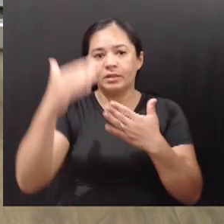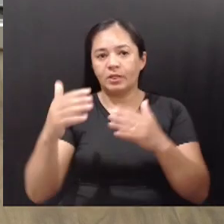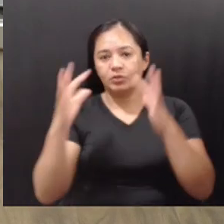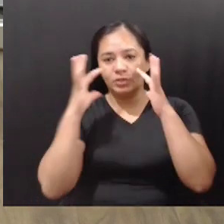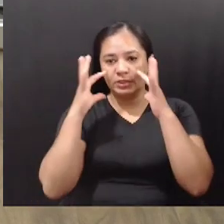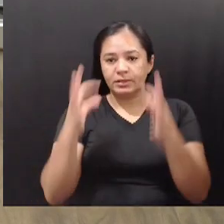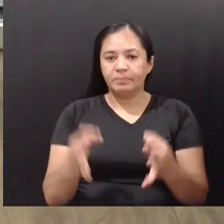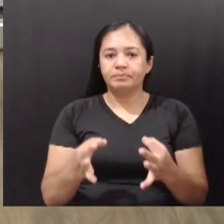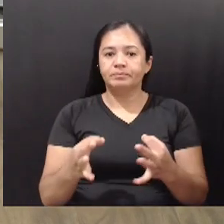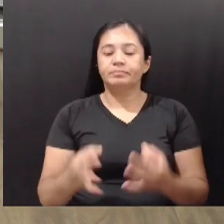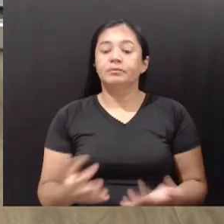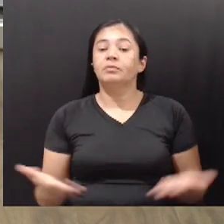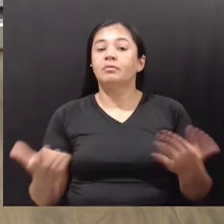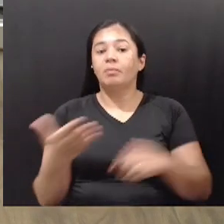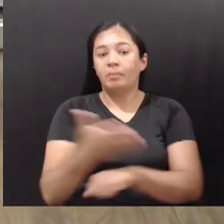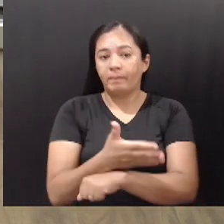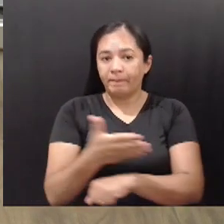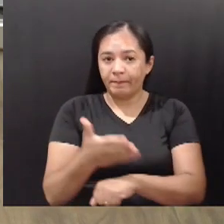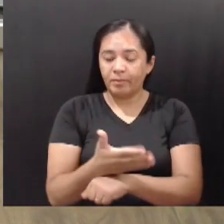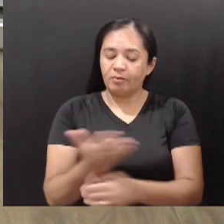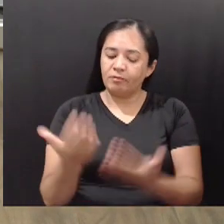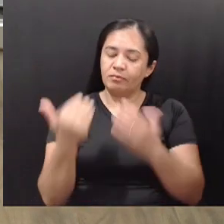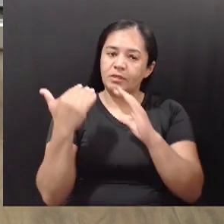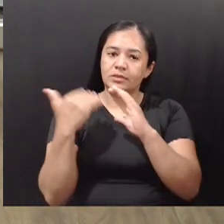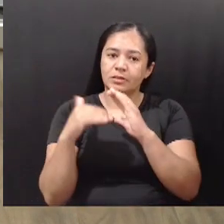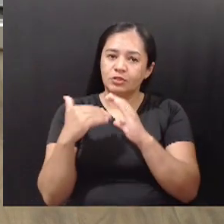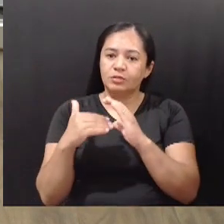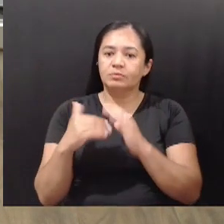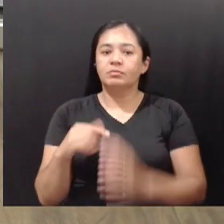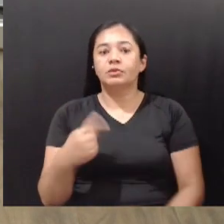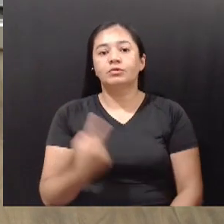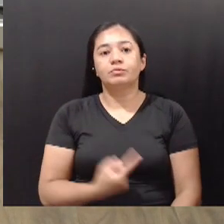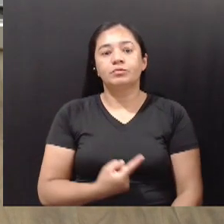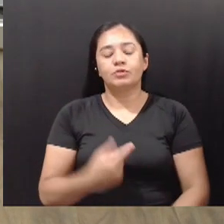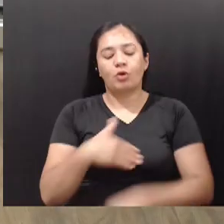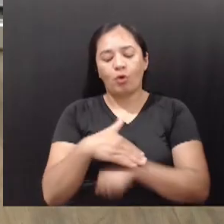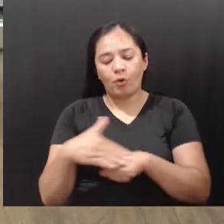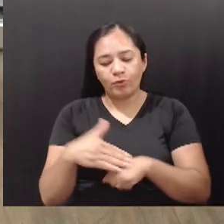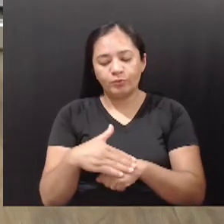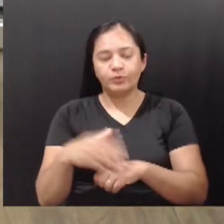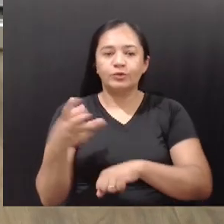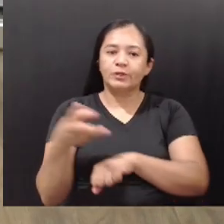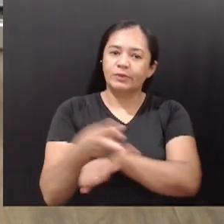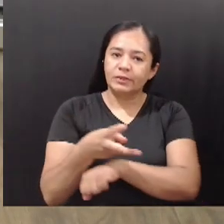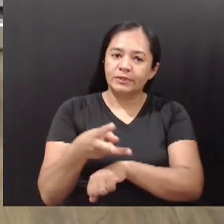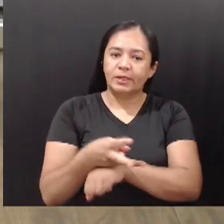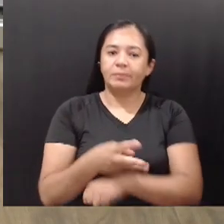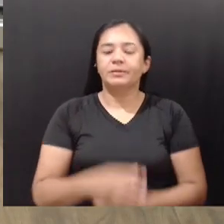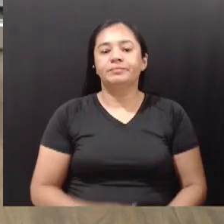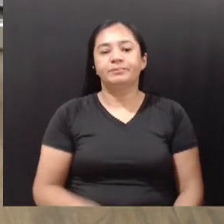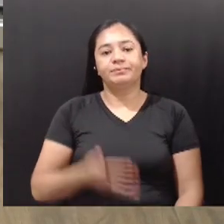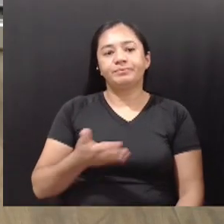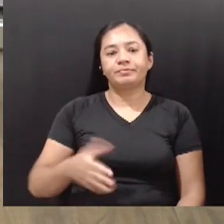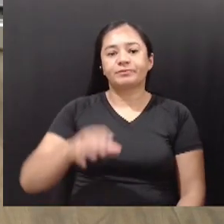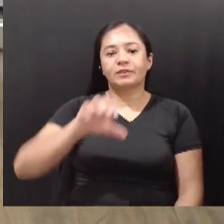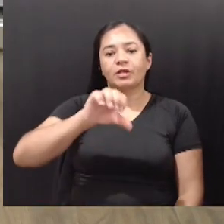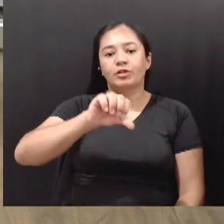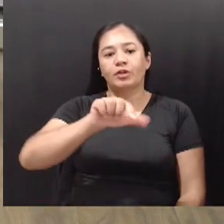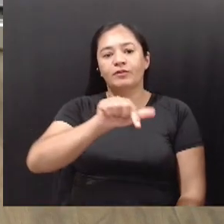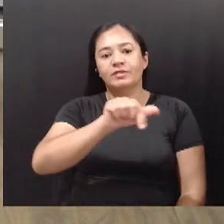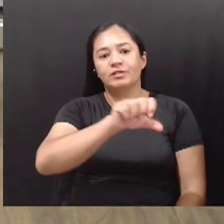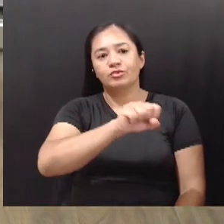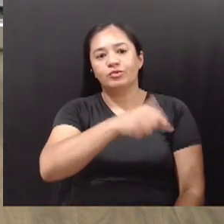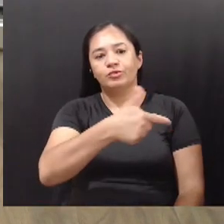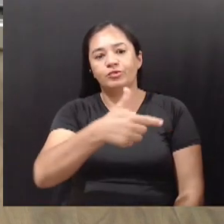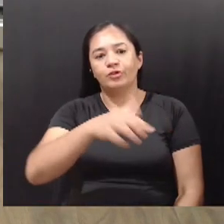e participe, mande a sua mensagem. Vamos conversar pelo número do nosso WhatsApp. 19 é o nosso DDD,